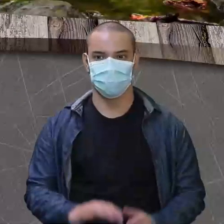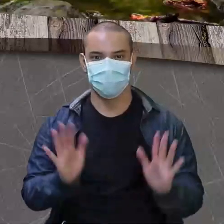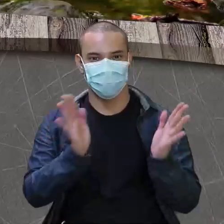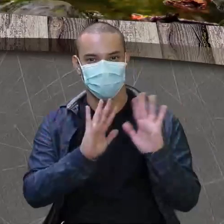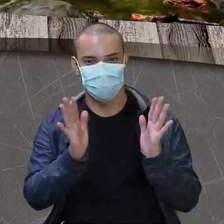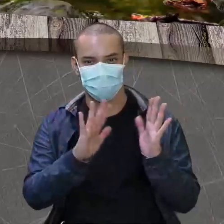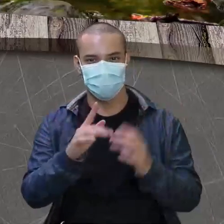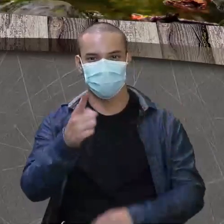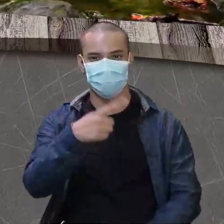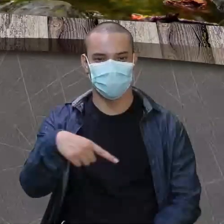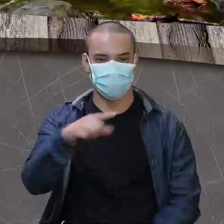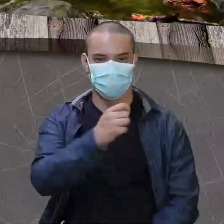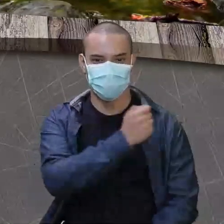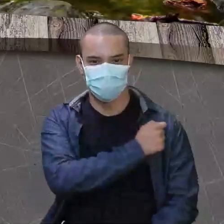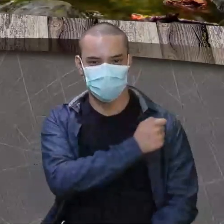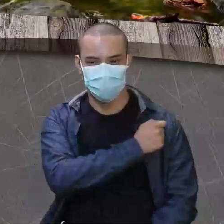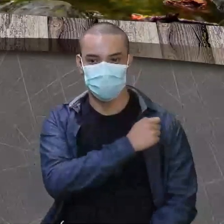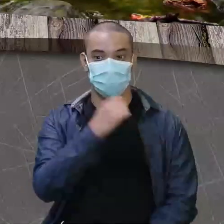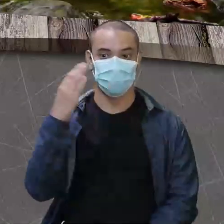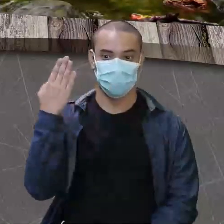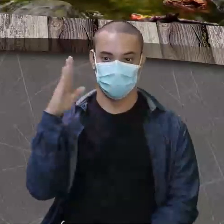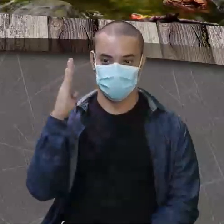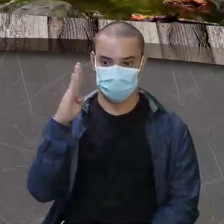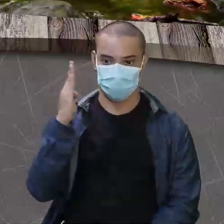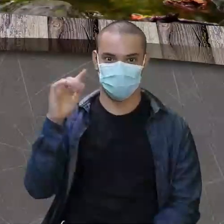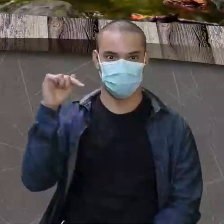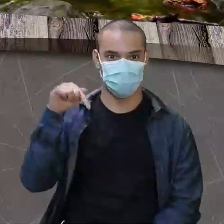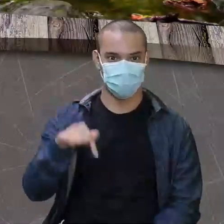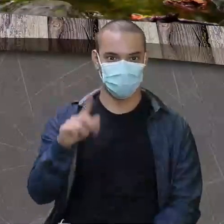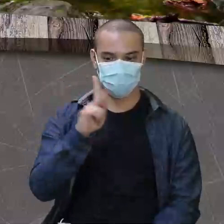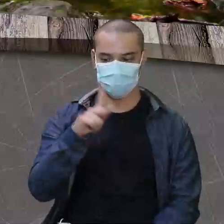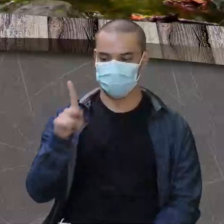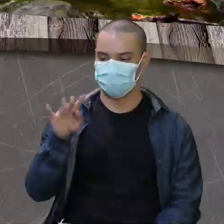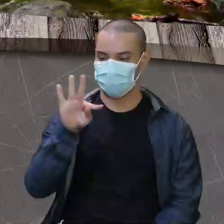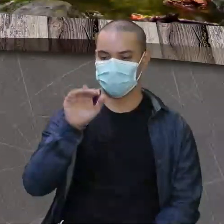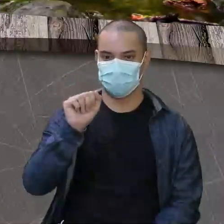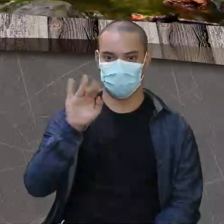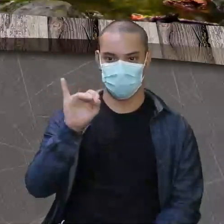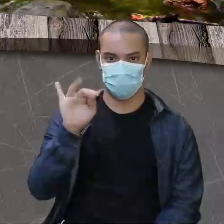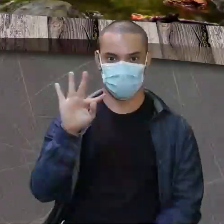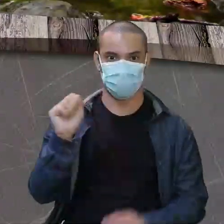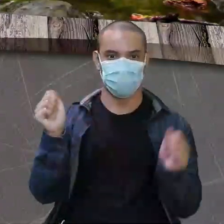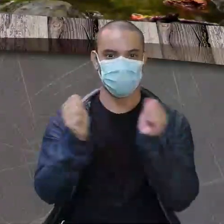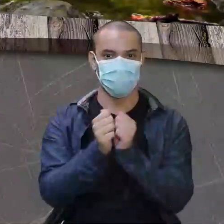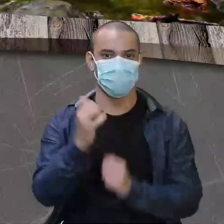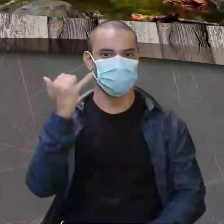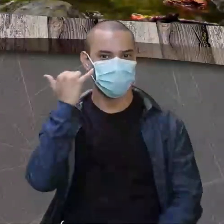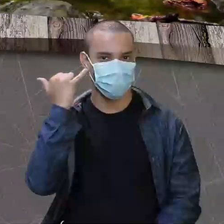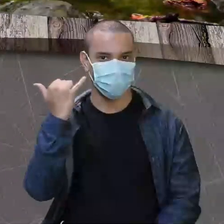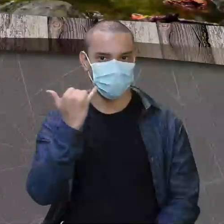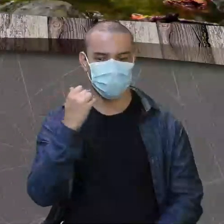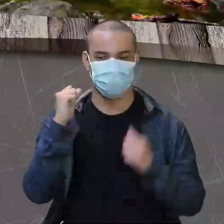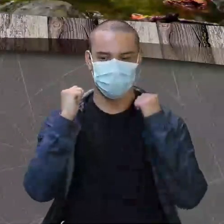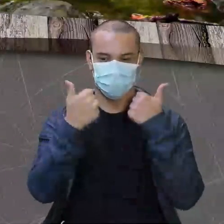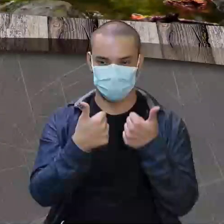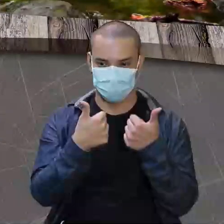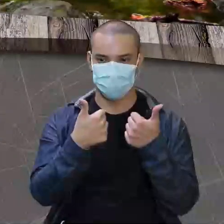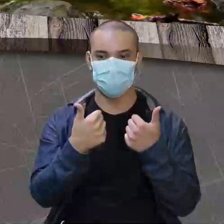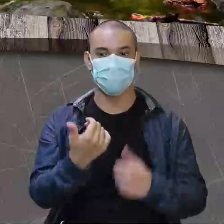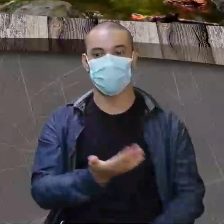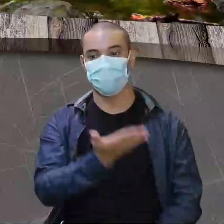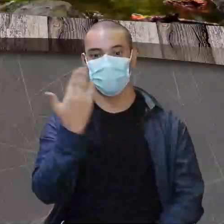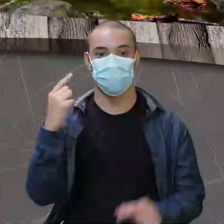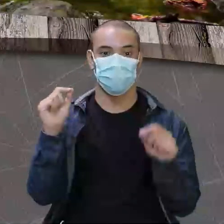E aí, galera, biologia aqui, professora Tabita junto com o Vitor, tá bom? Pra